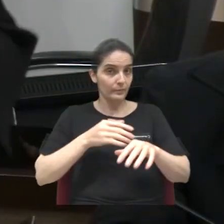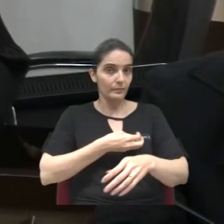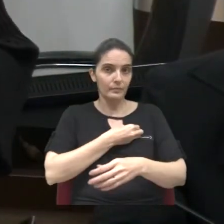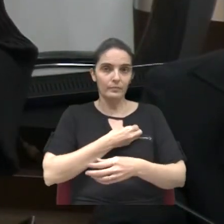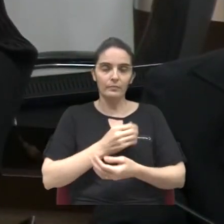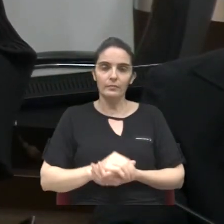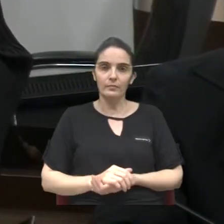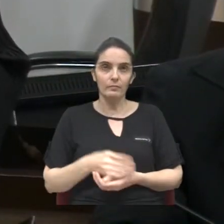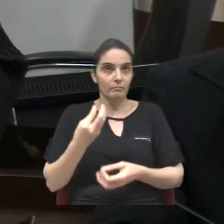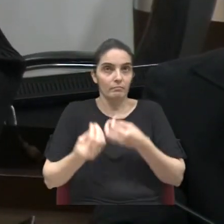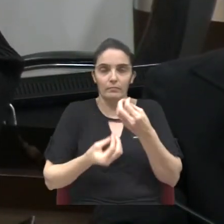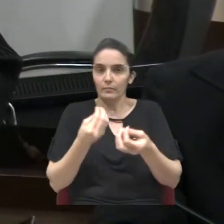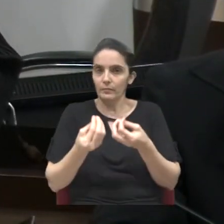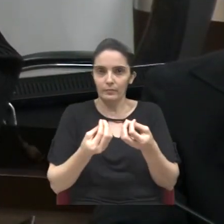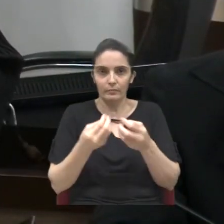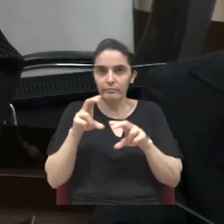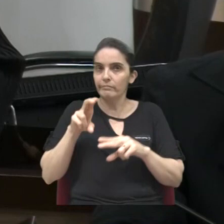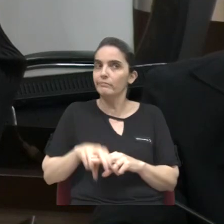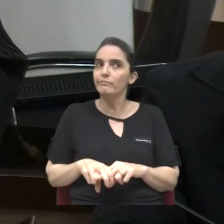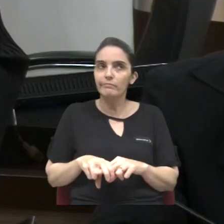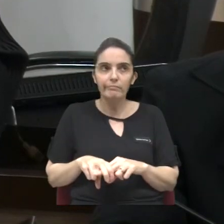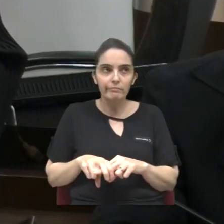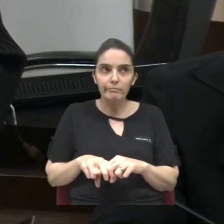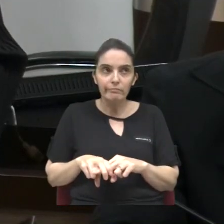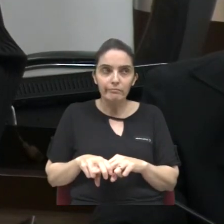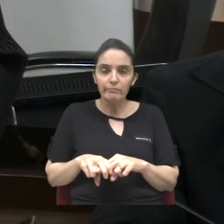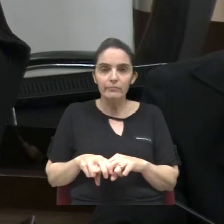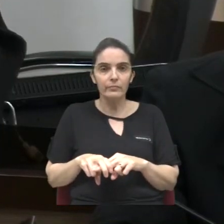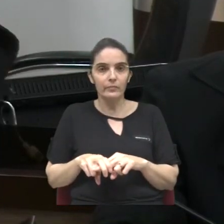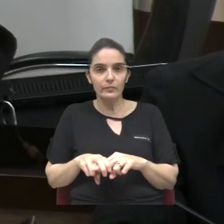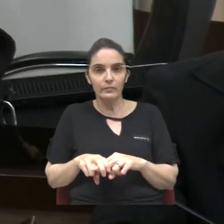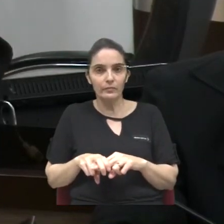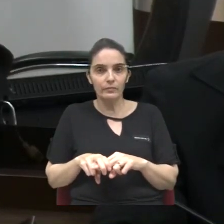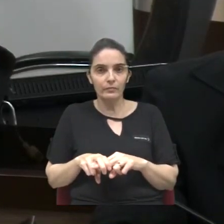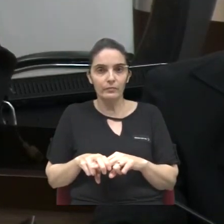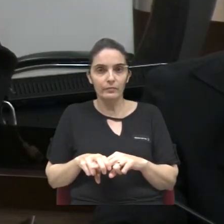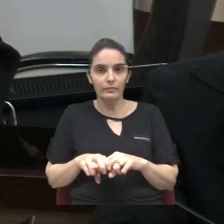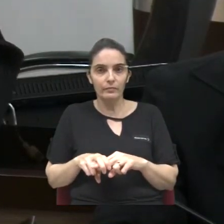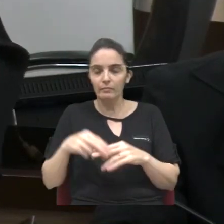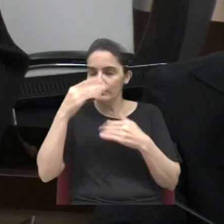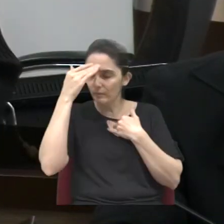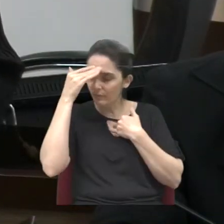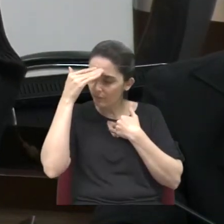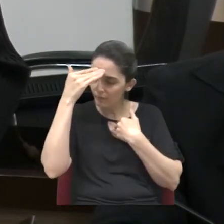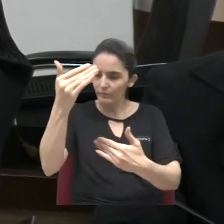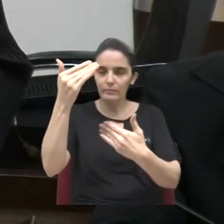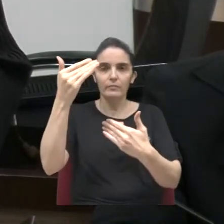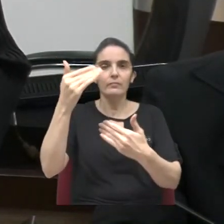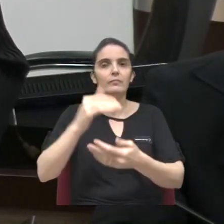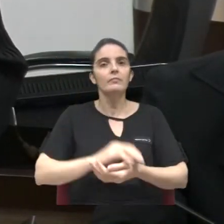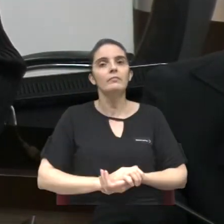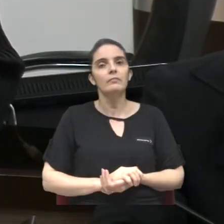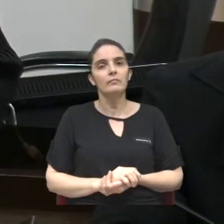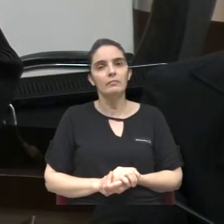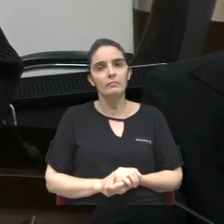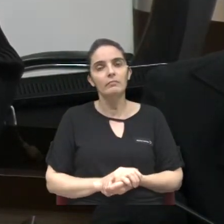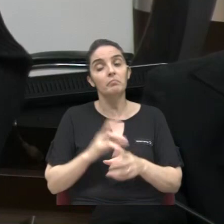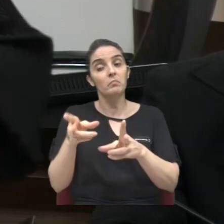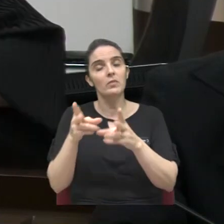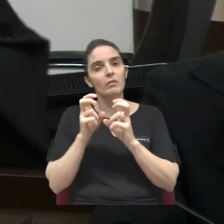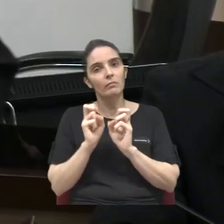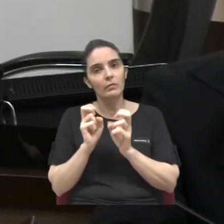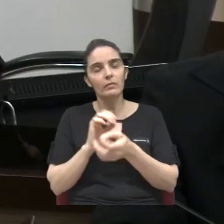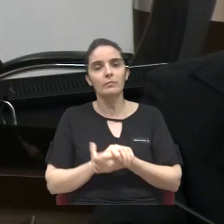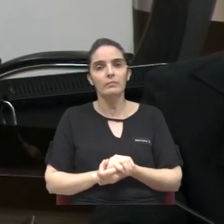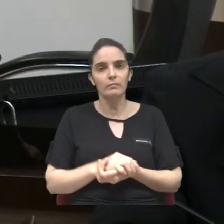ficar sentada aqui, vereador Rafael, e não poder agradecer você por essa visão, que a gente